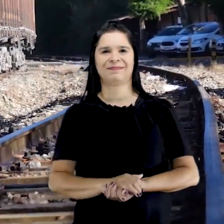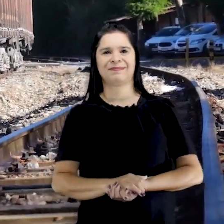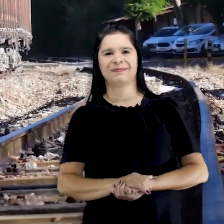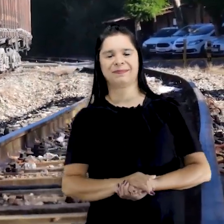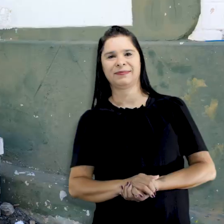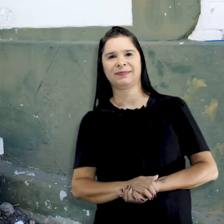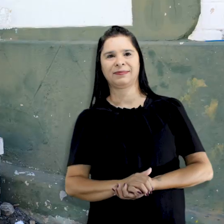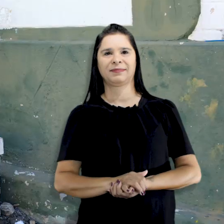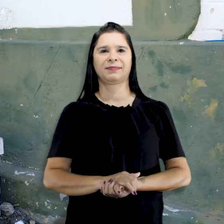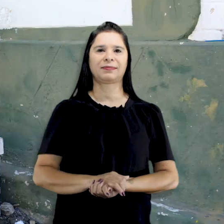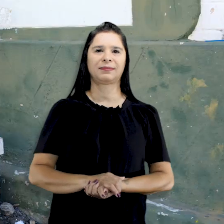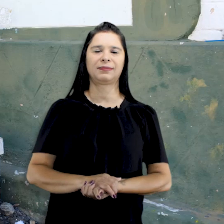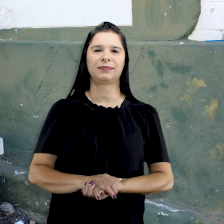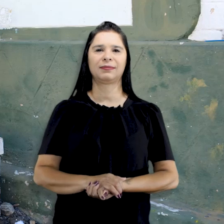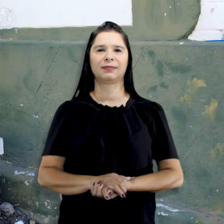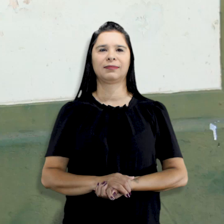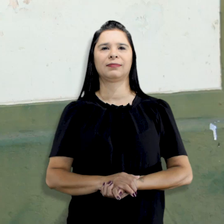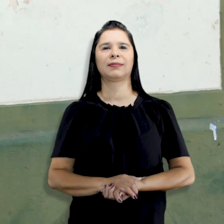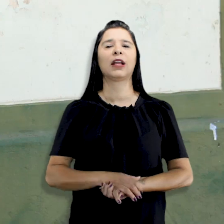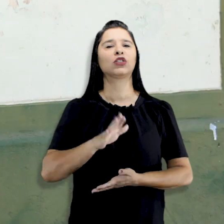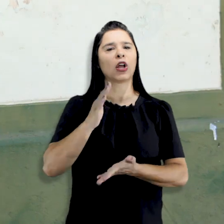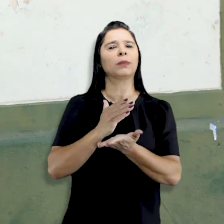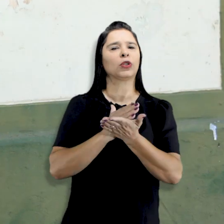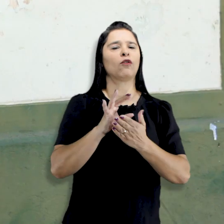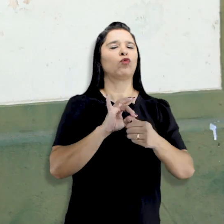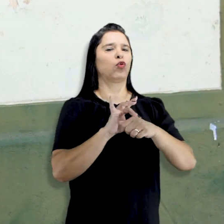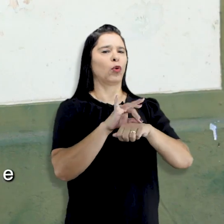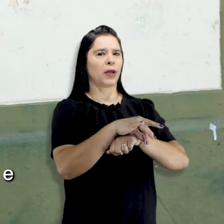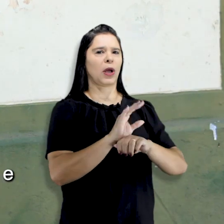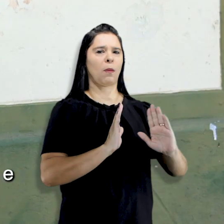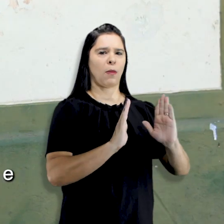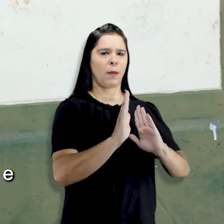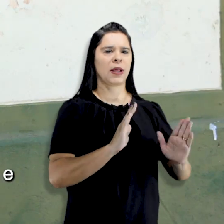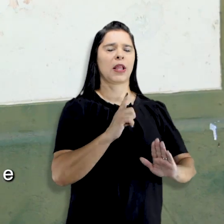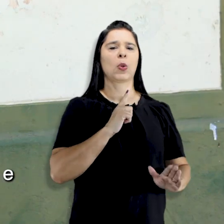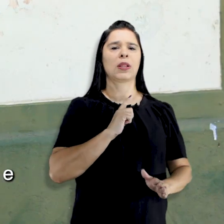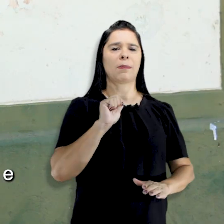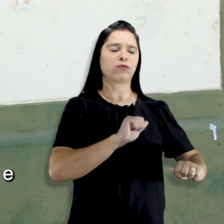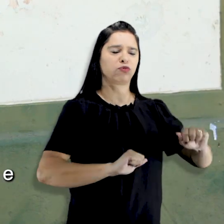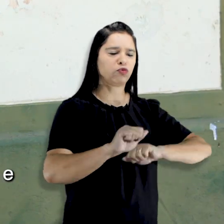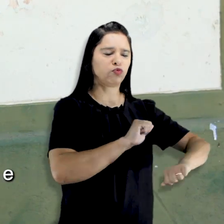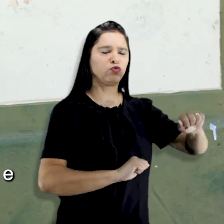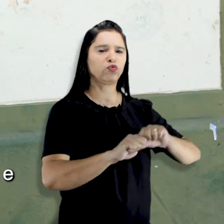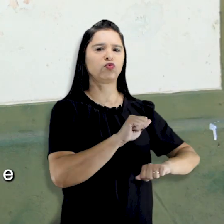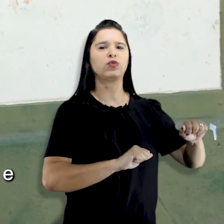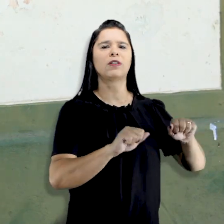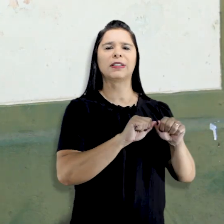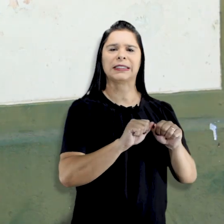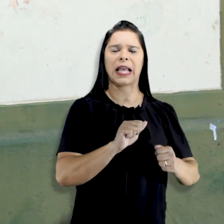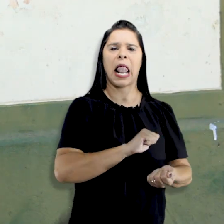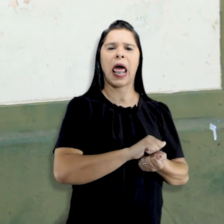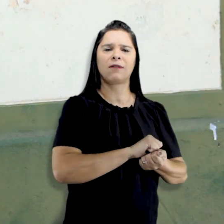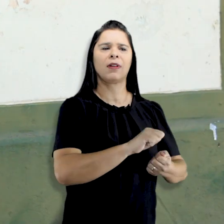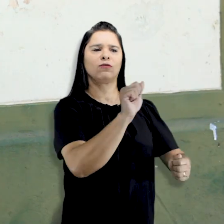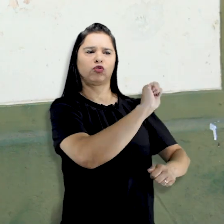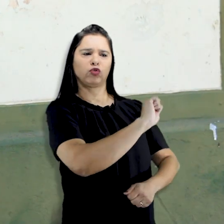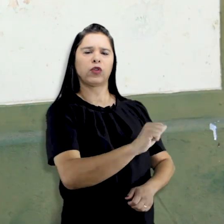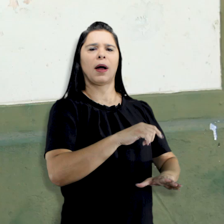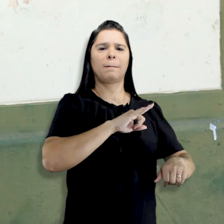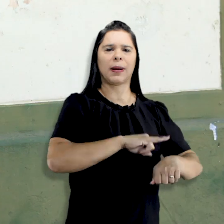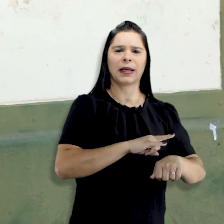Comecei aqui em Formiga mesmo, né? Foi uma época, eu era serviço gerais aqui, eu que fazia faxina, lavava banheiro, esse negócio tudo. Depois eu fui para